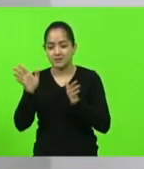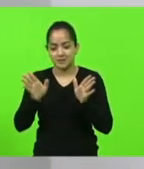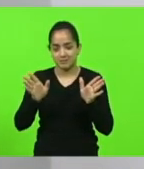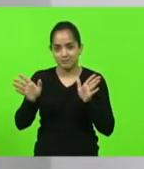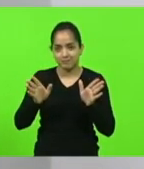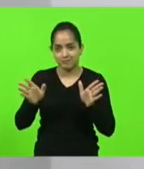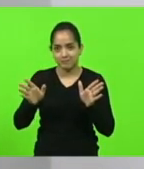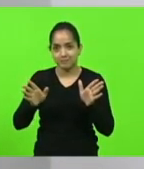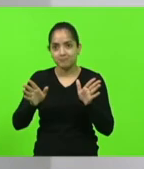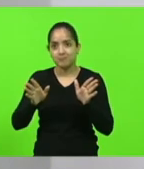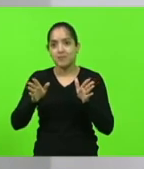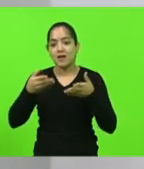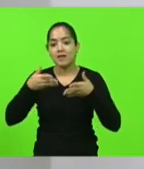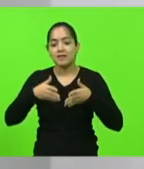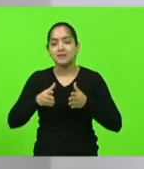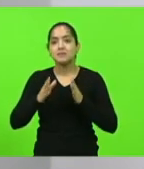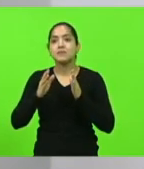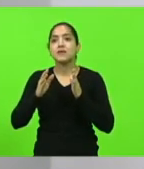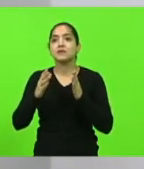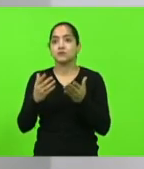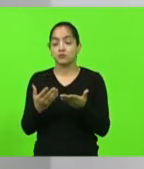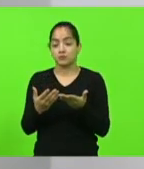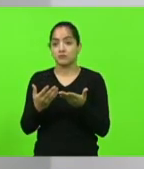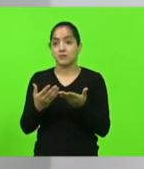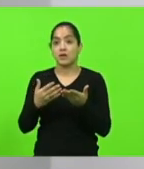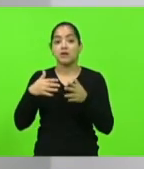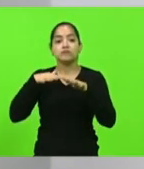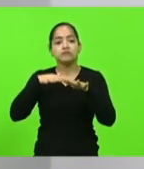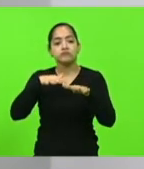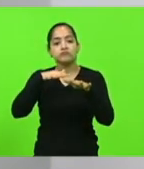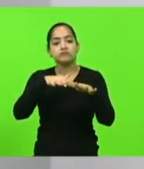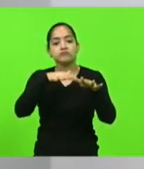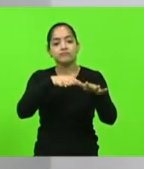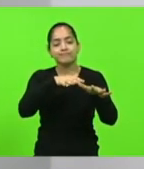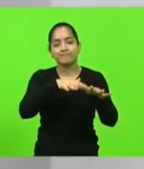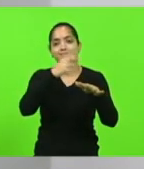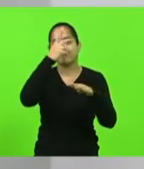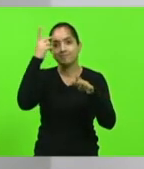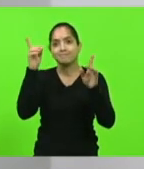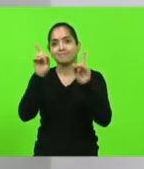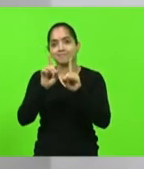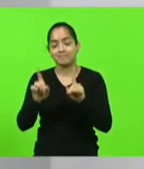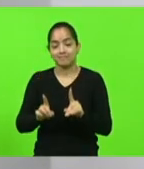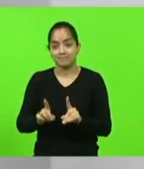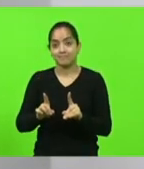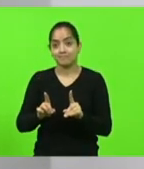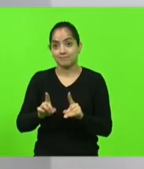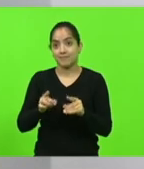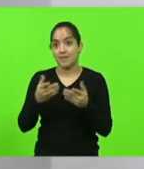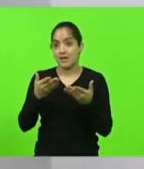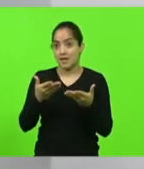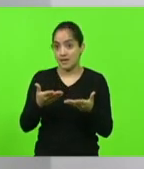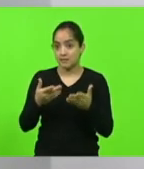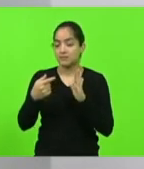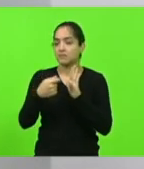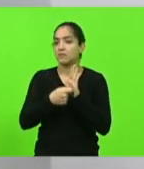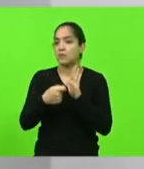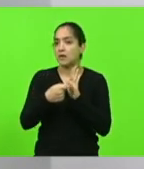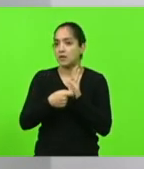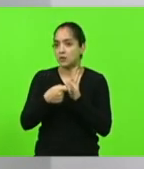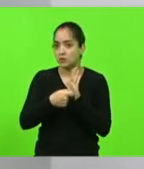Nascimento EA renovação do movimento das pessoas com deficiência Afinal essa é uma luta